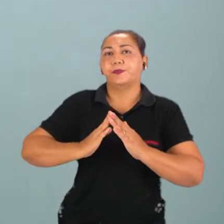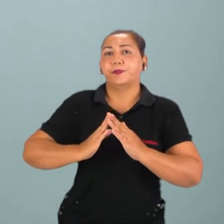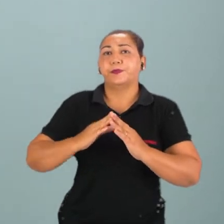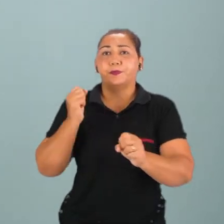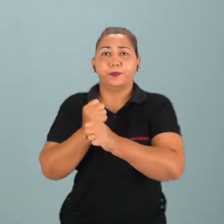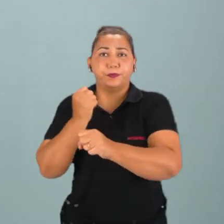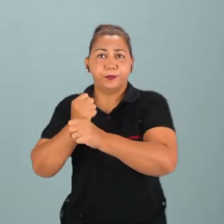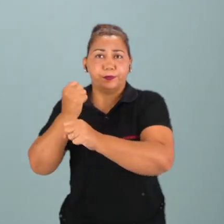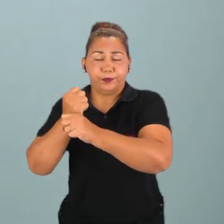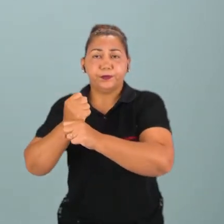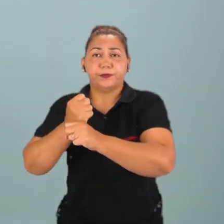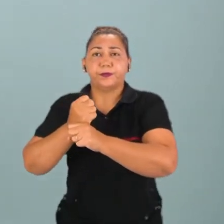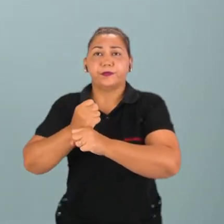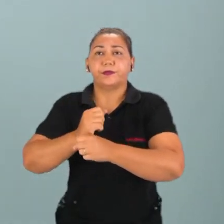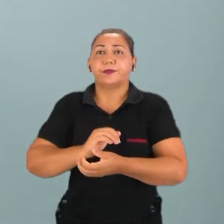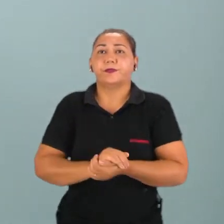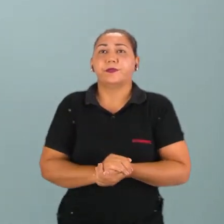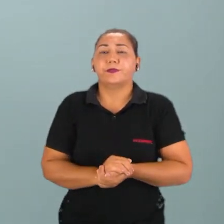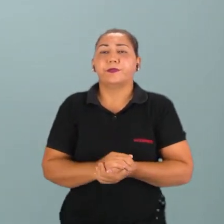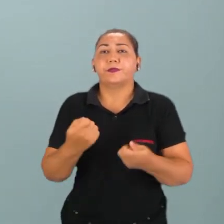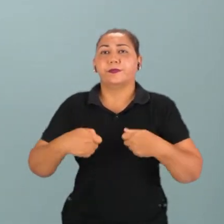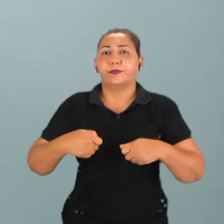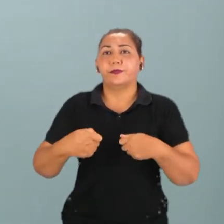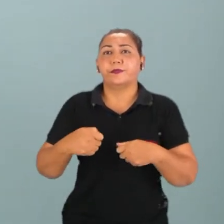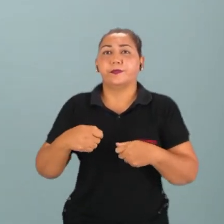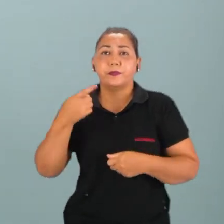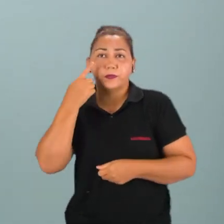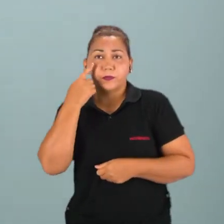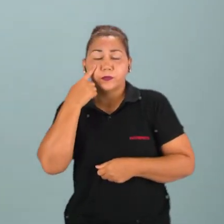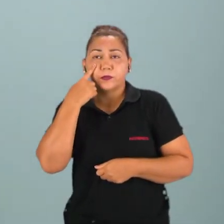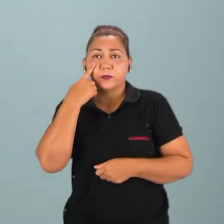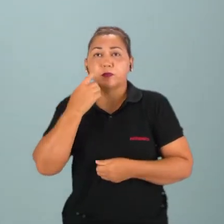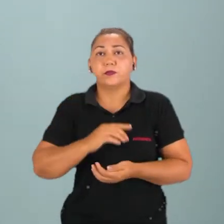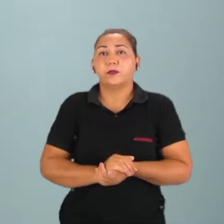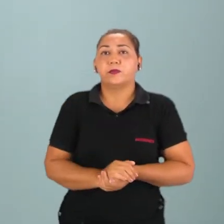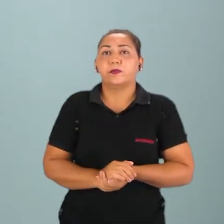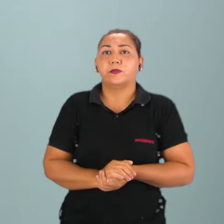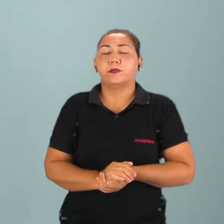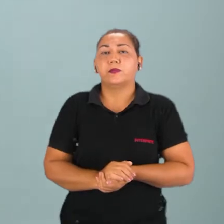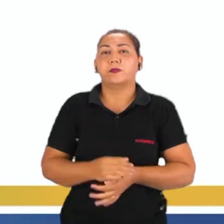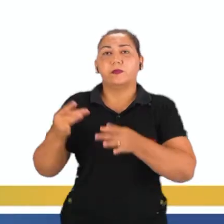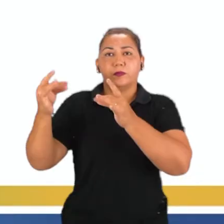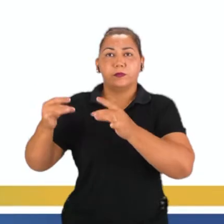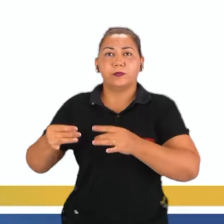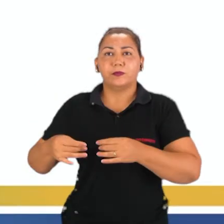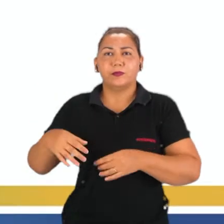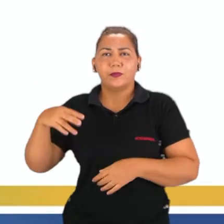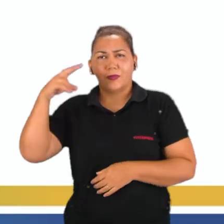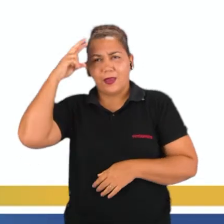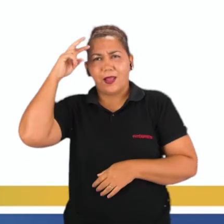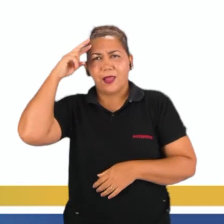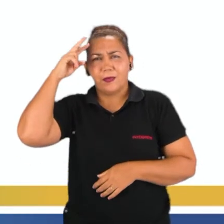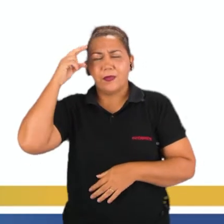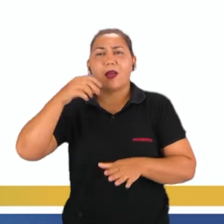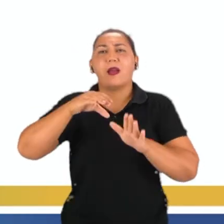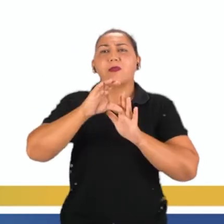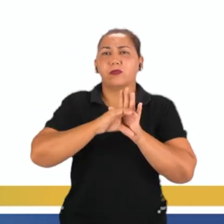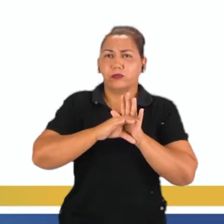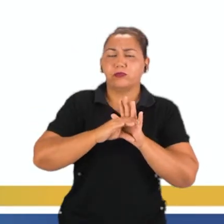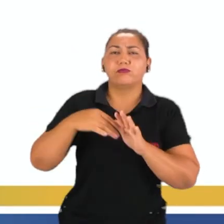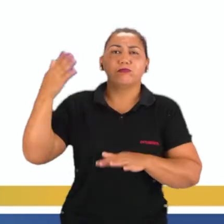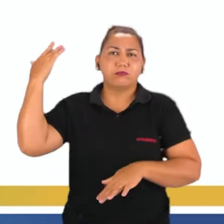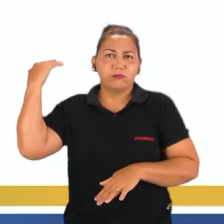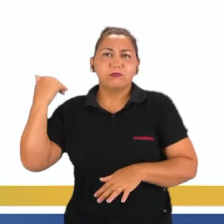Agora vamos ver algumas definições para que possamos relembrar alguns outros conceitos. Observe. Agora, o